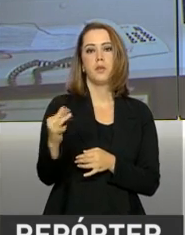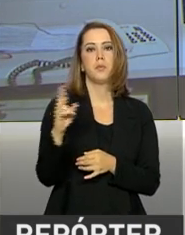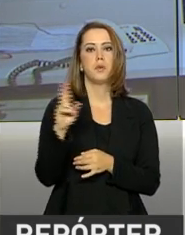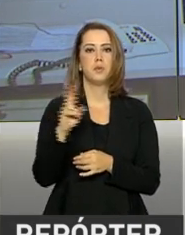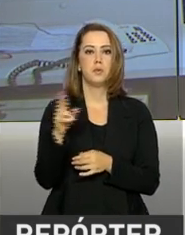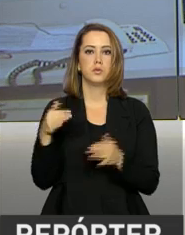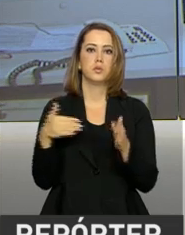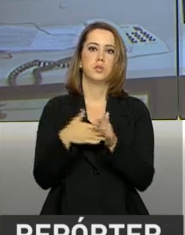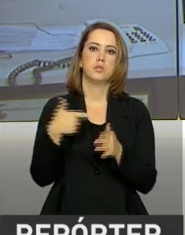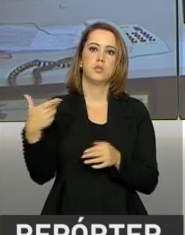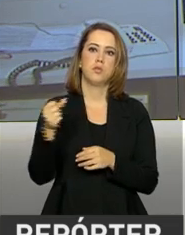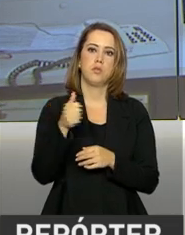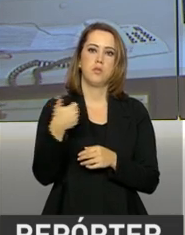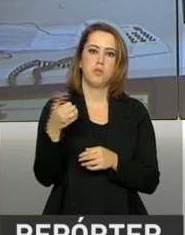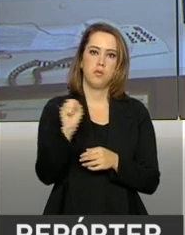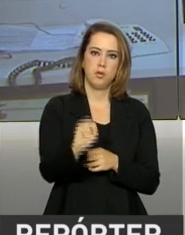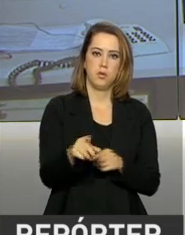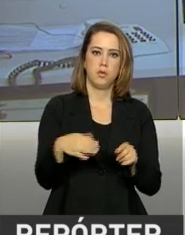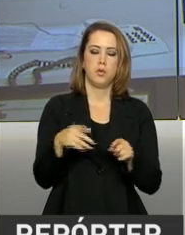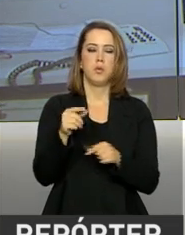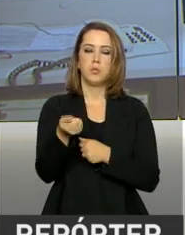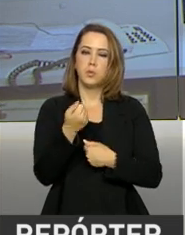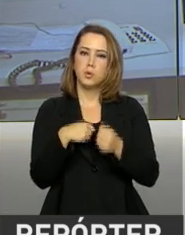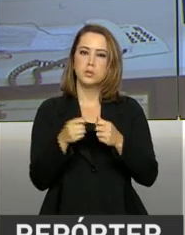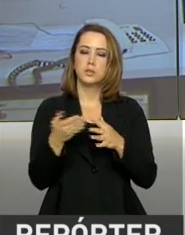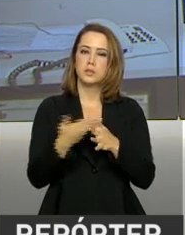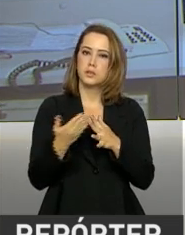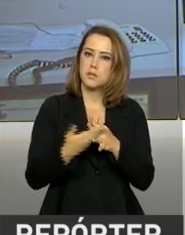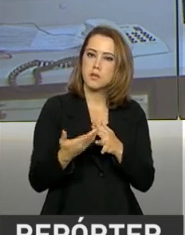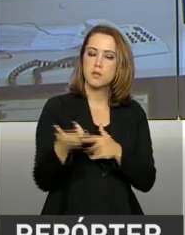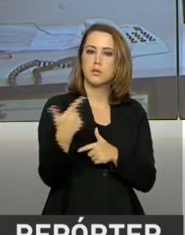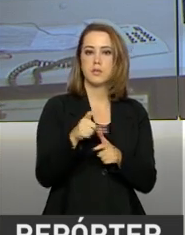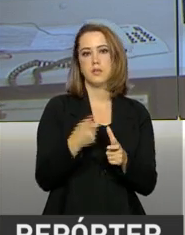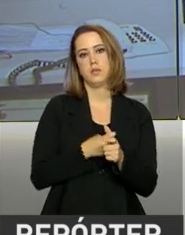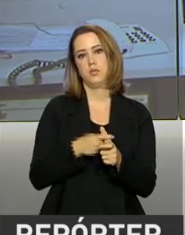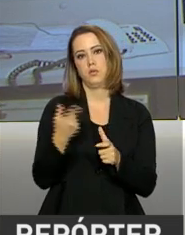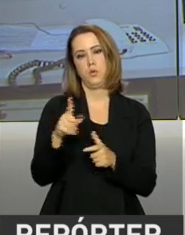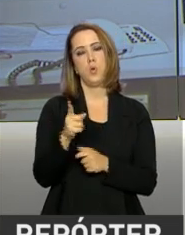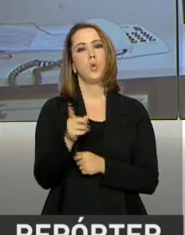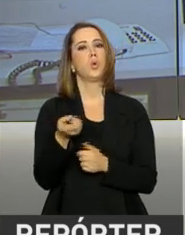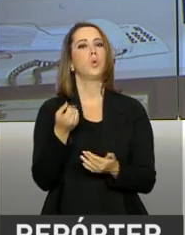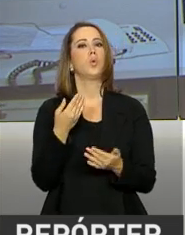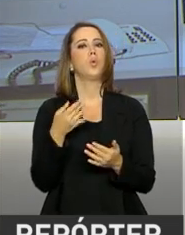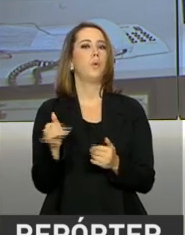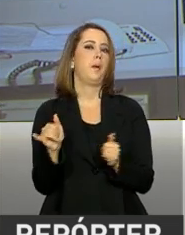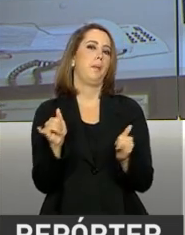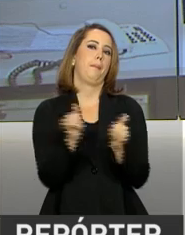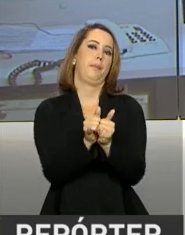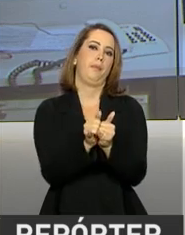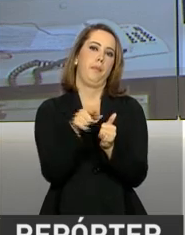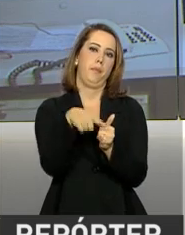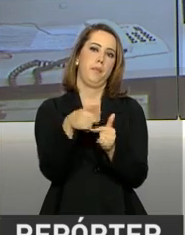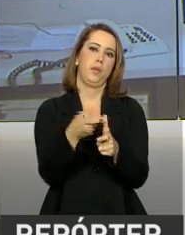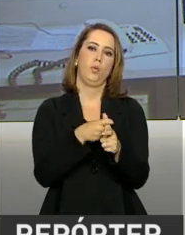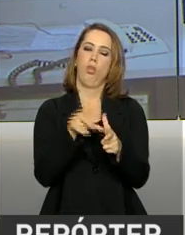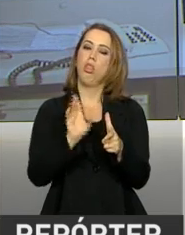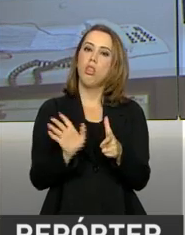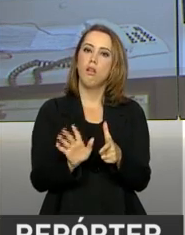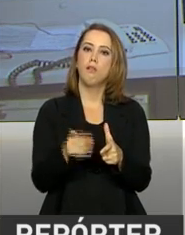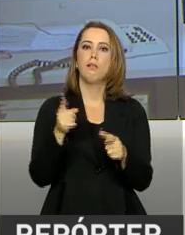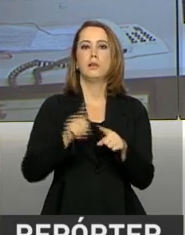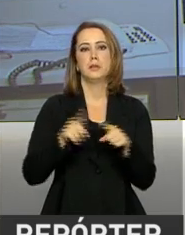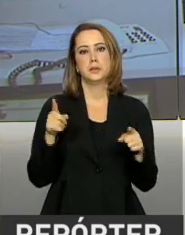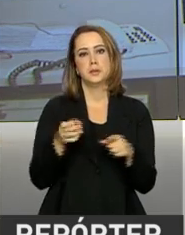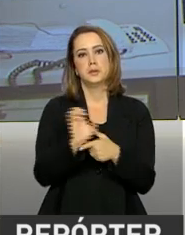2018 por conta dessa renegociação segundo o ministro da Fazenda não se trata de perdão da dívida já que os estados